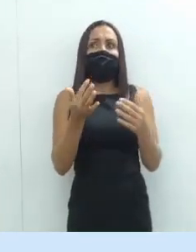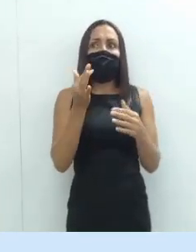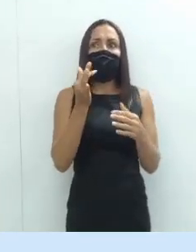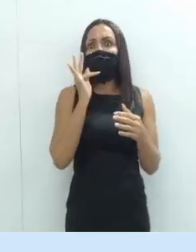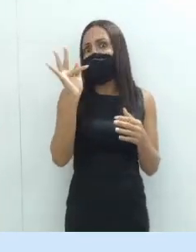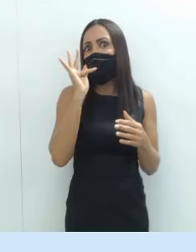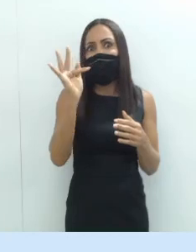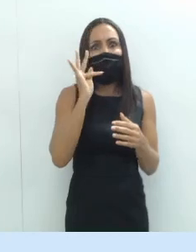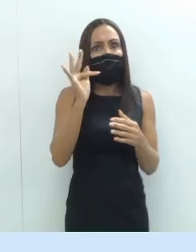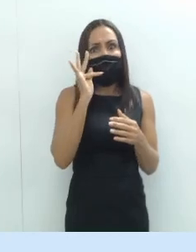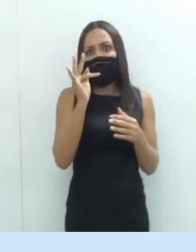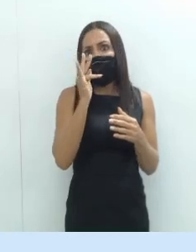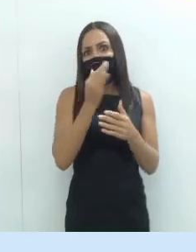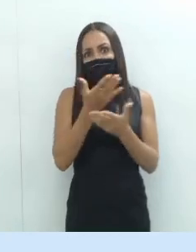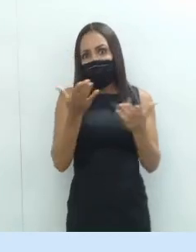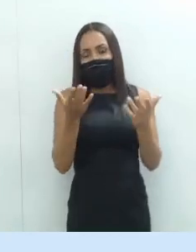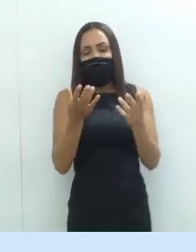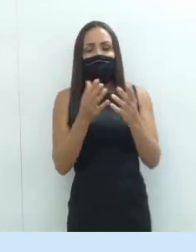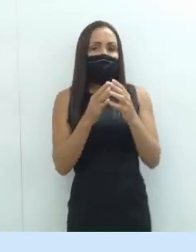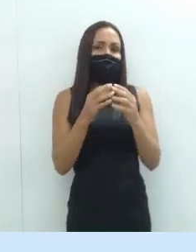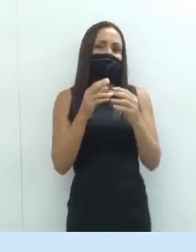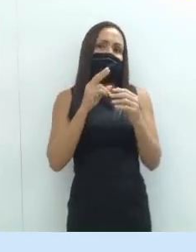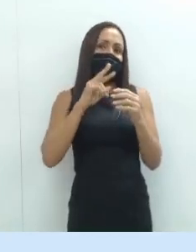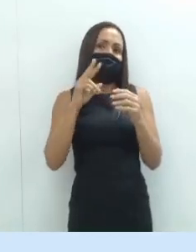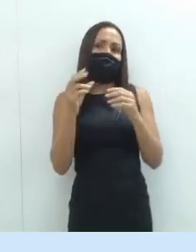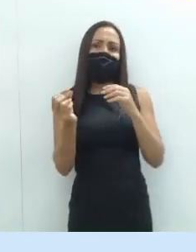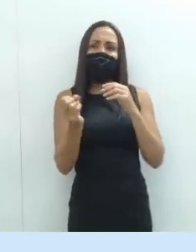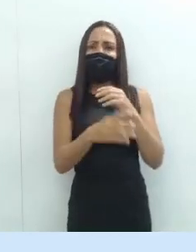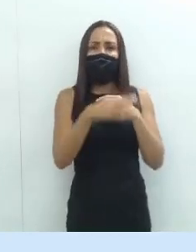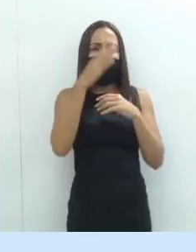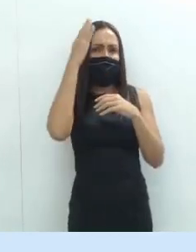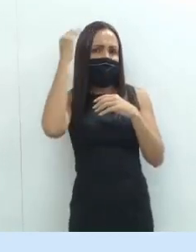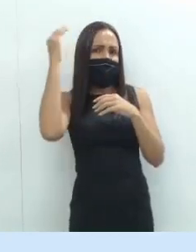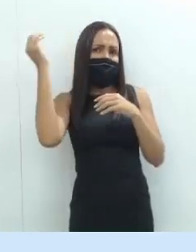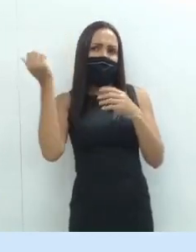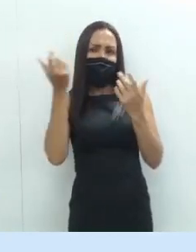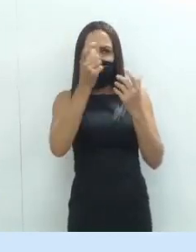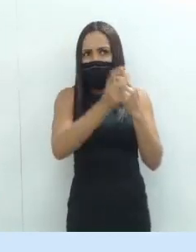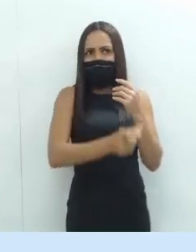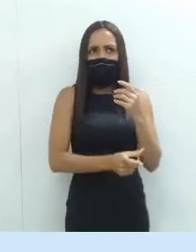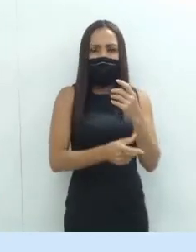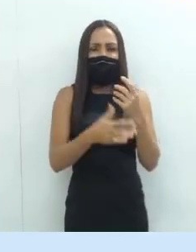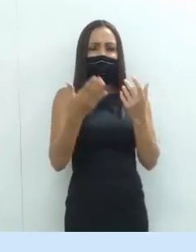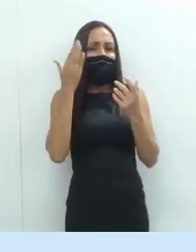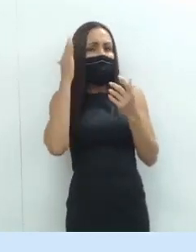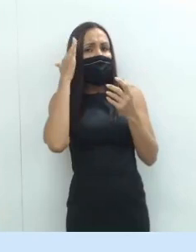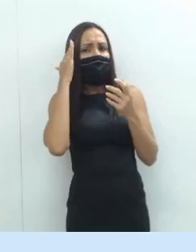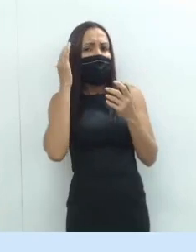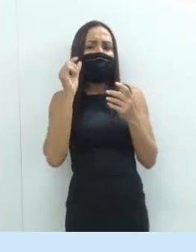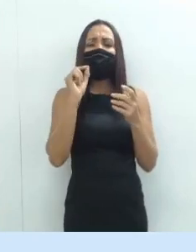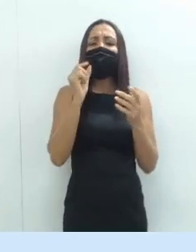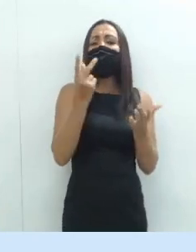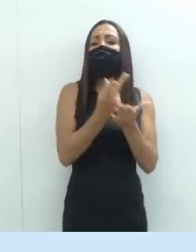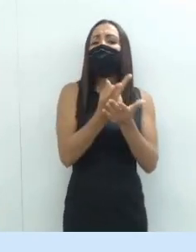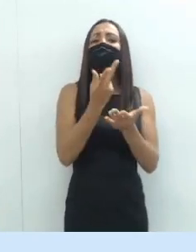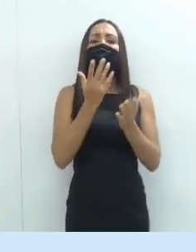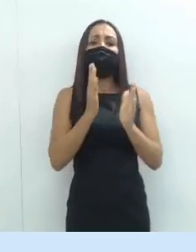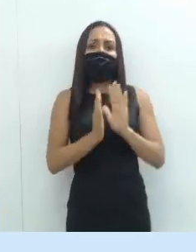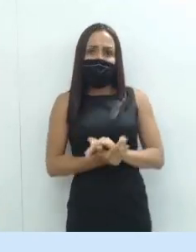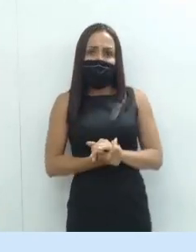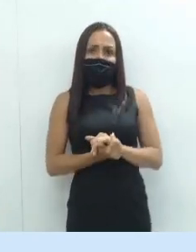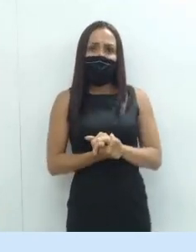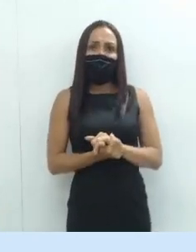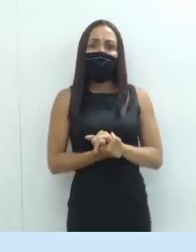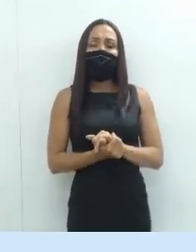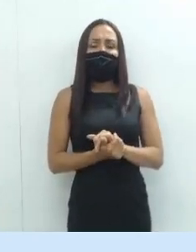às vezes, né? A gente às vezes olha alguma novidade dos famosos, a gente gosta de ver, de entender o que é que está acontecendo. Então a